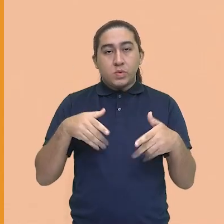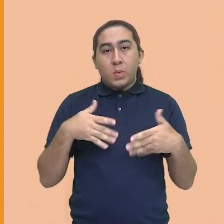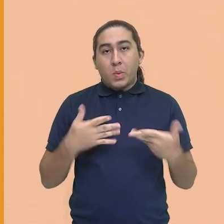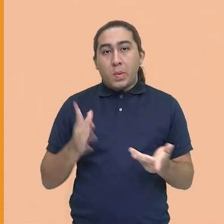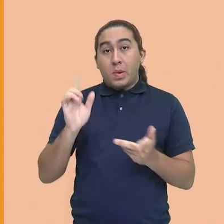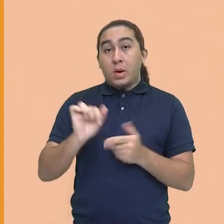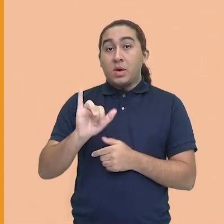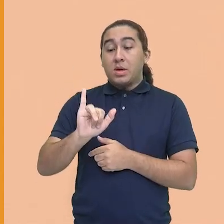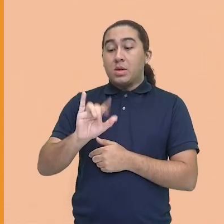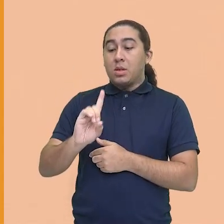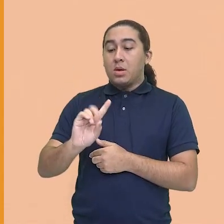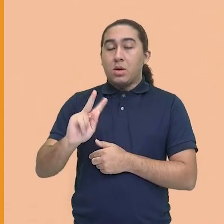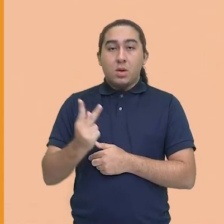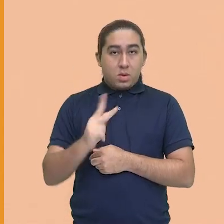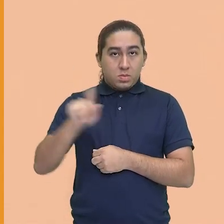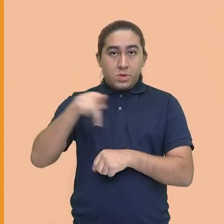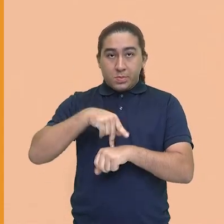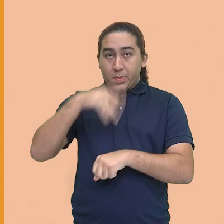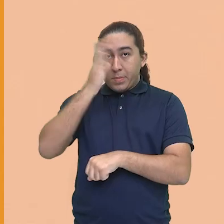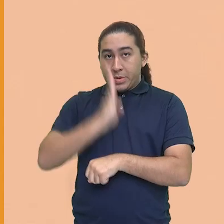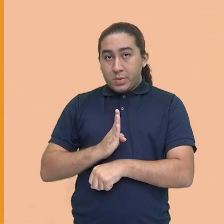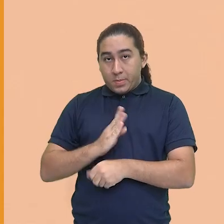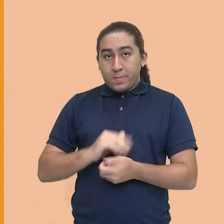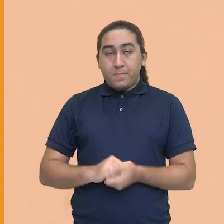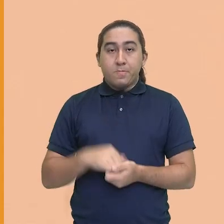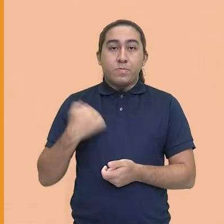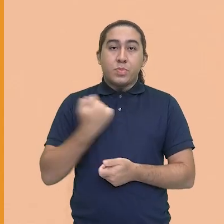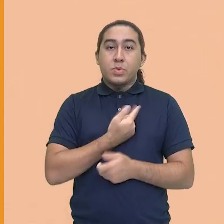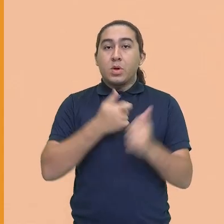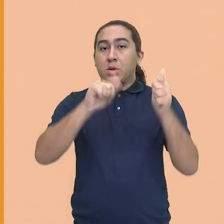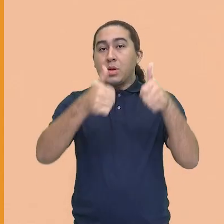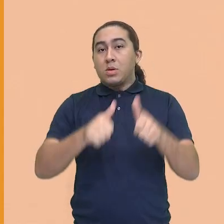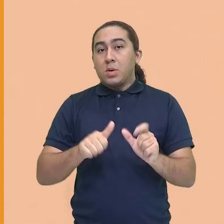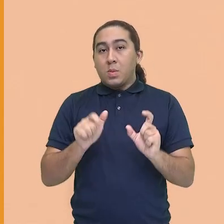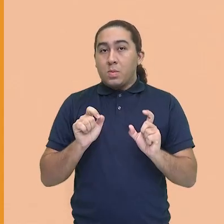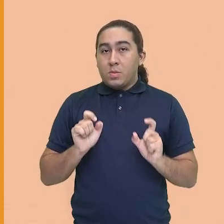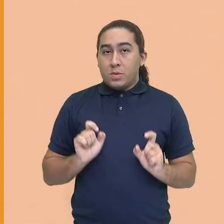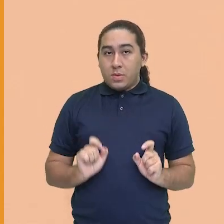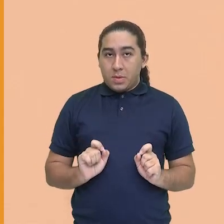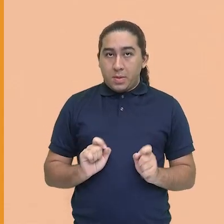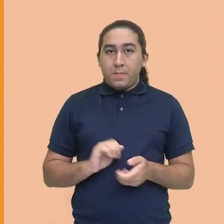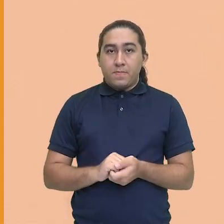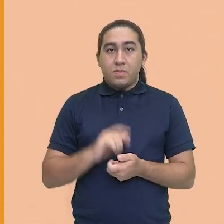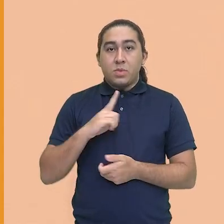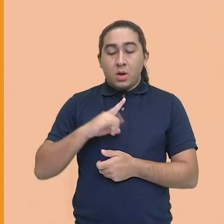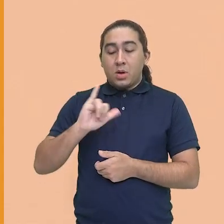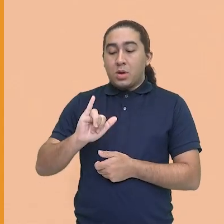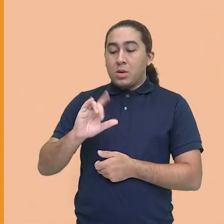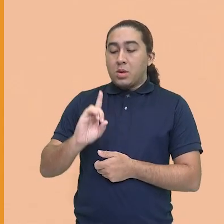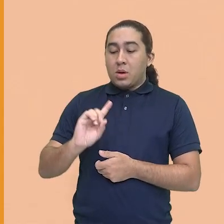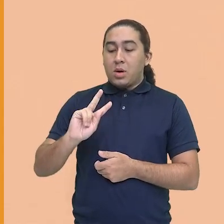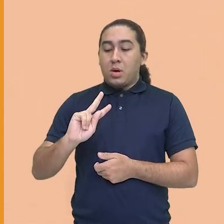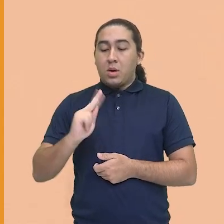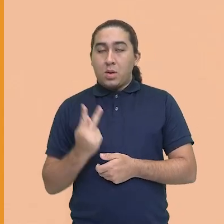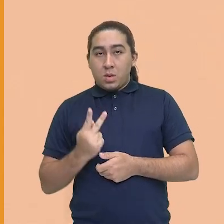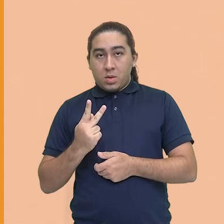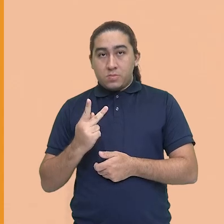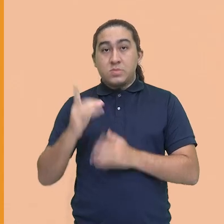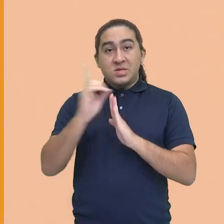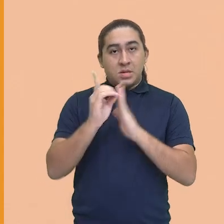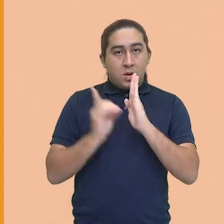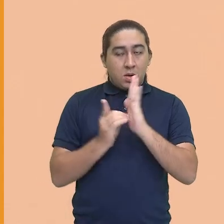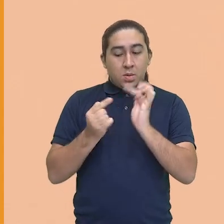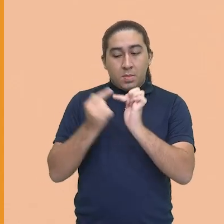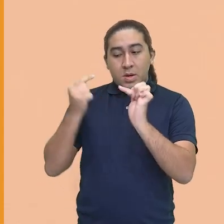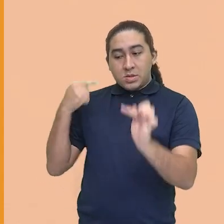o IDH no Brasil. Aí nós verificamos, o IDH ao longo das décadas, aí, o